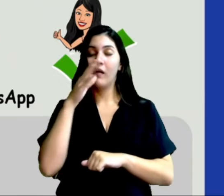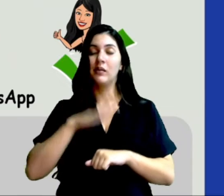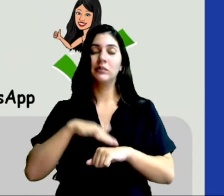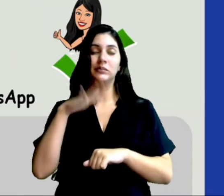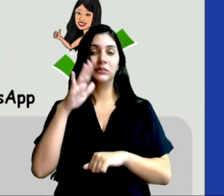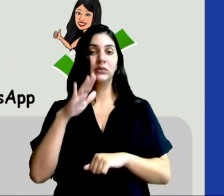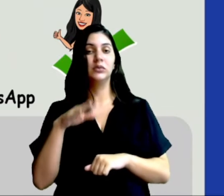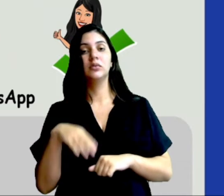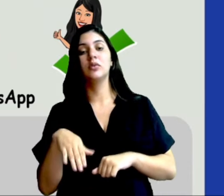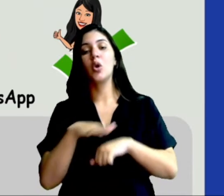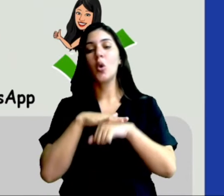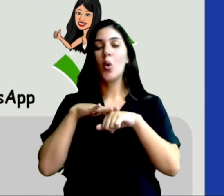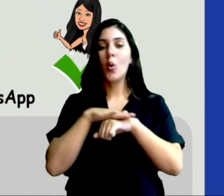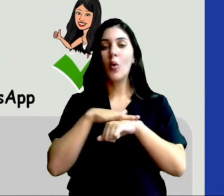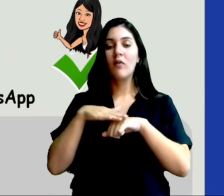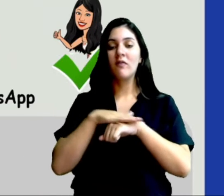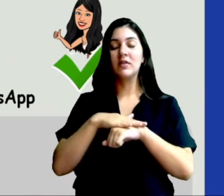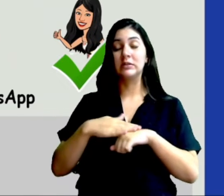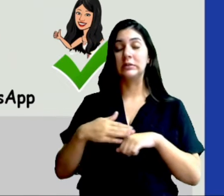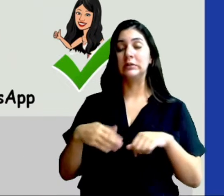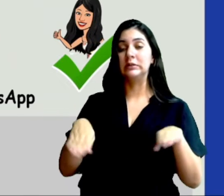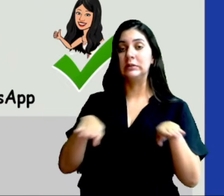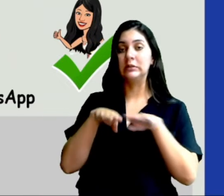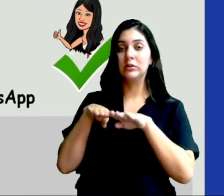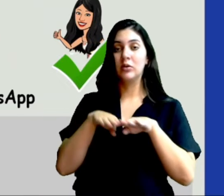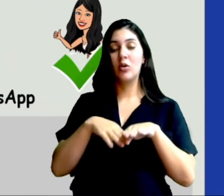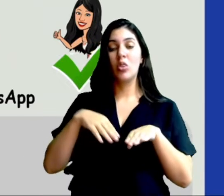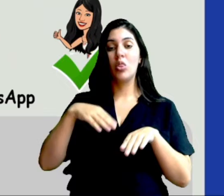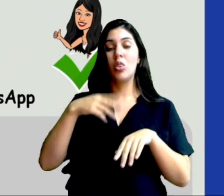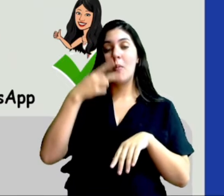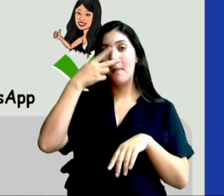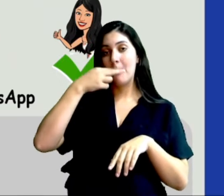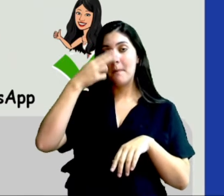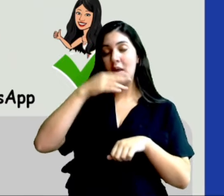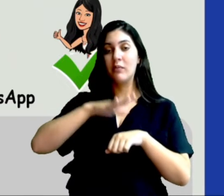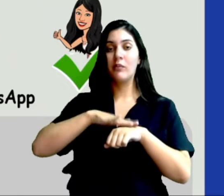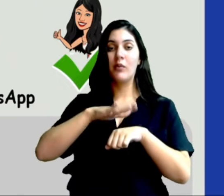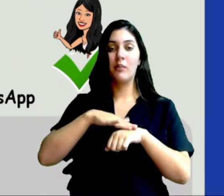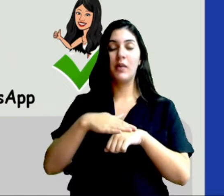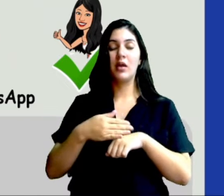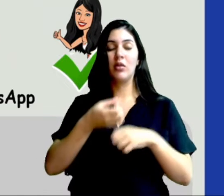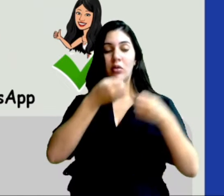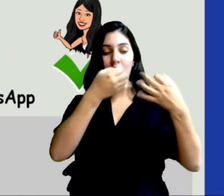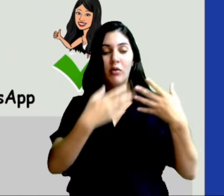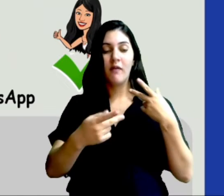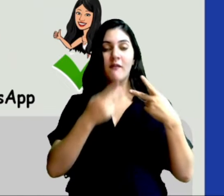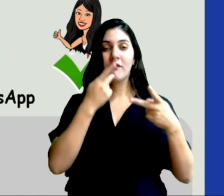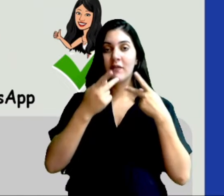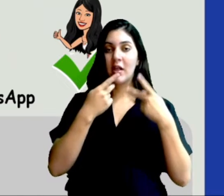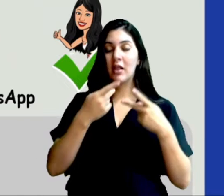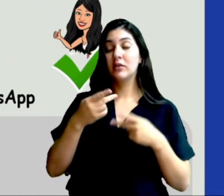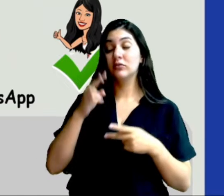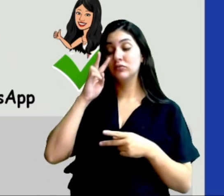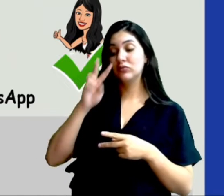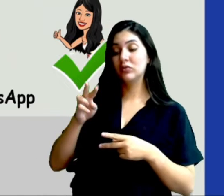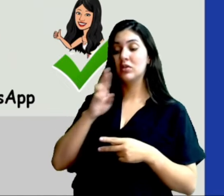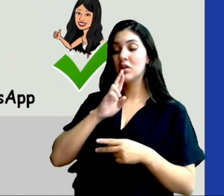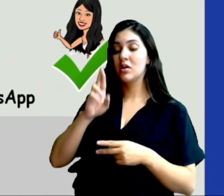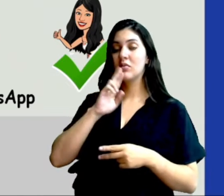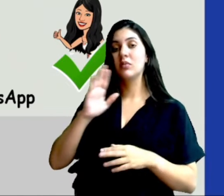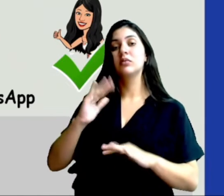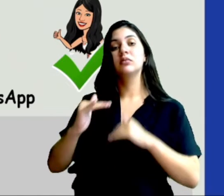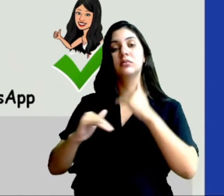Nós conversamos instantaneamente, ou seja, na mesma hora, no mesmo momento a gente fala, a pessoa já vê, já responde,